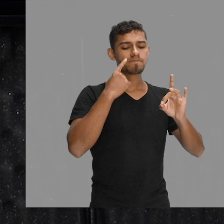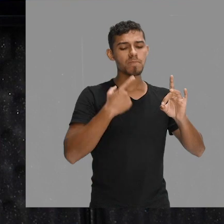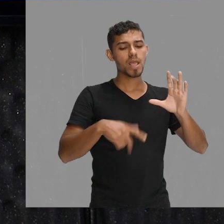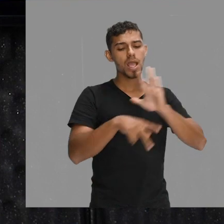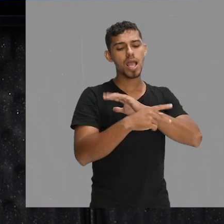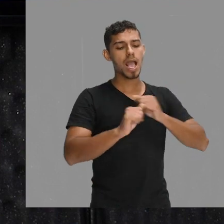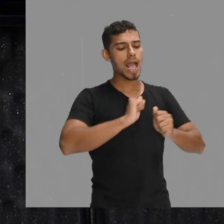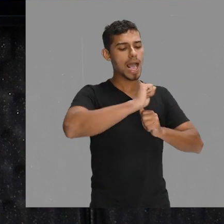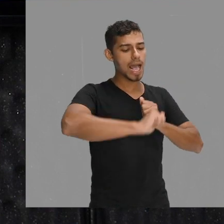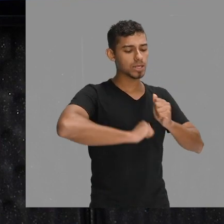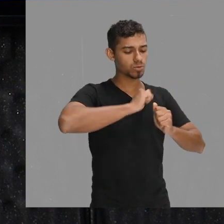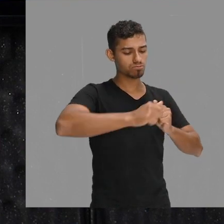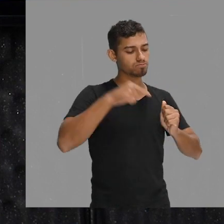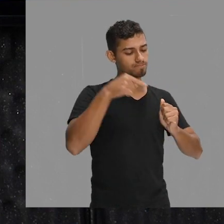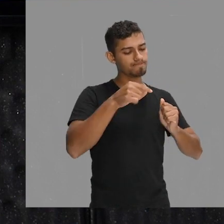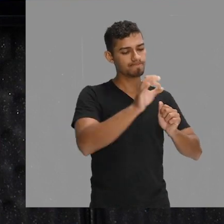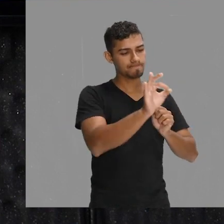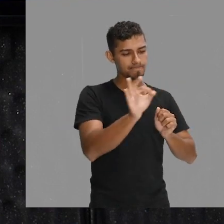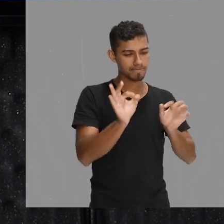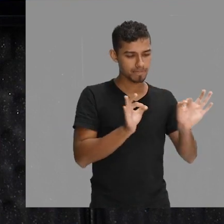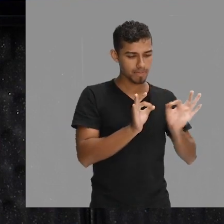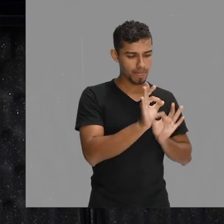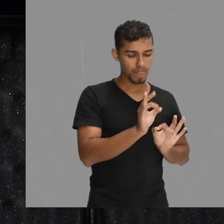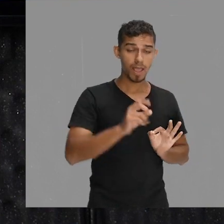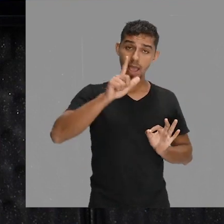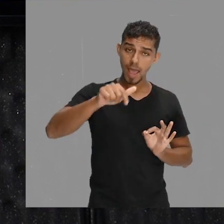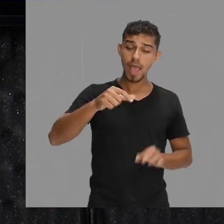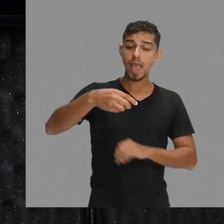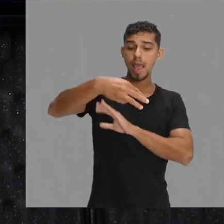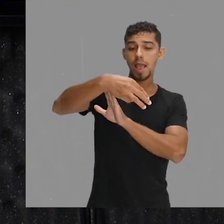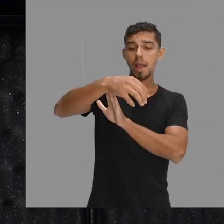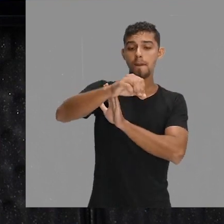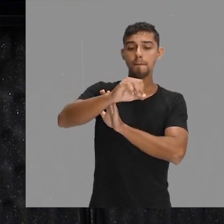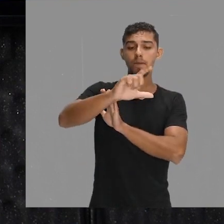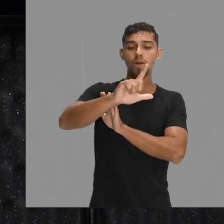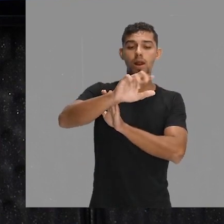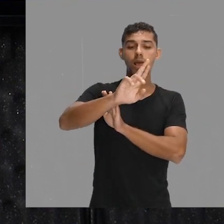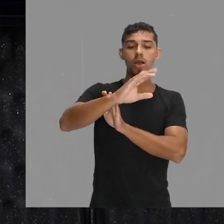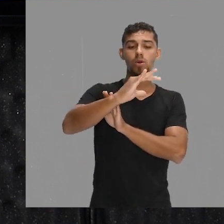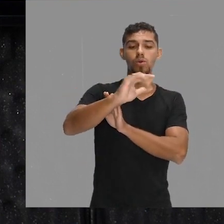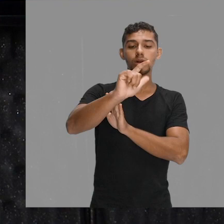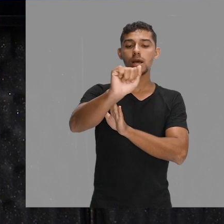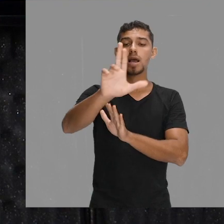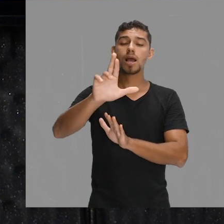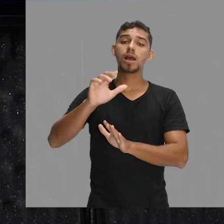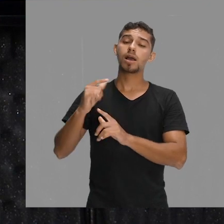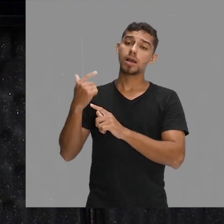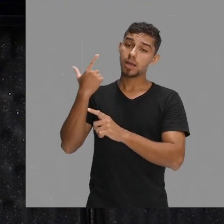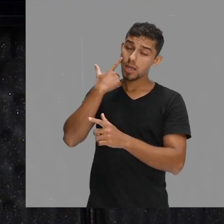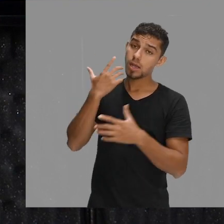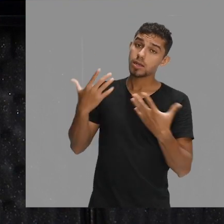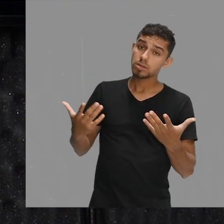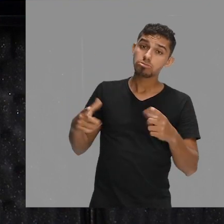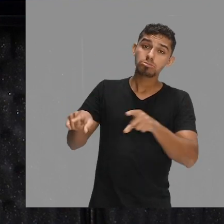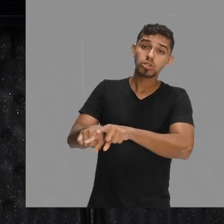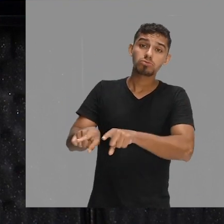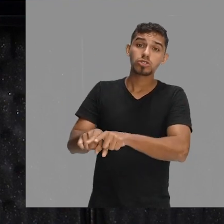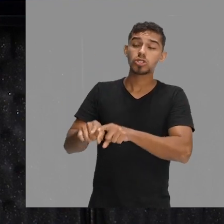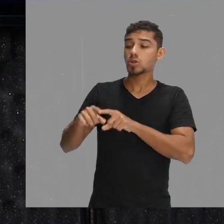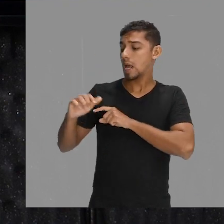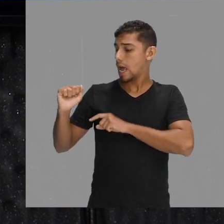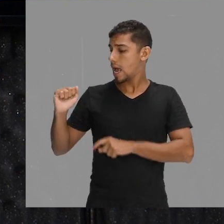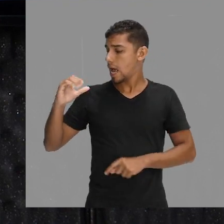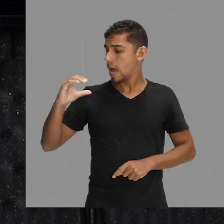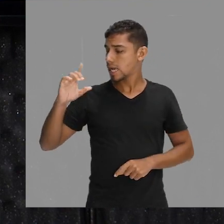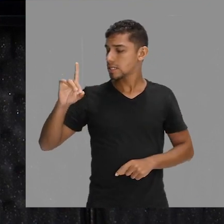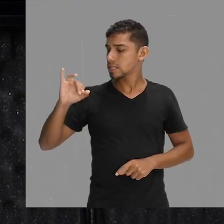são ligações moleculares, são ligações covalentes. No caso dos ácidos, nós temos também ligações